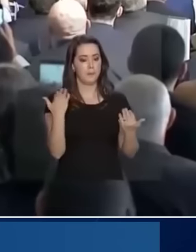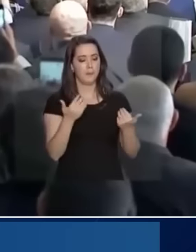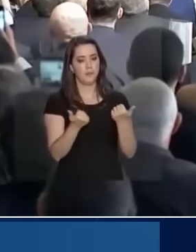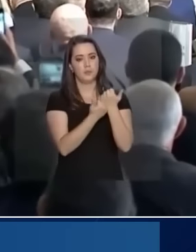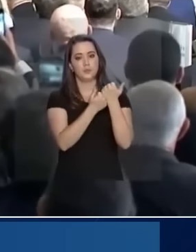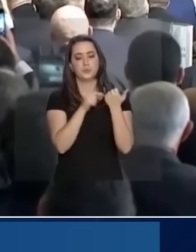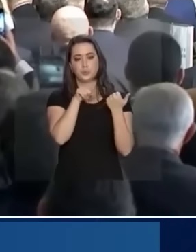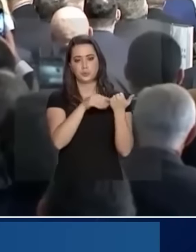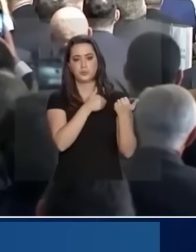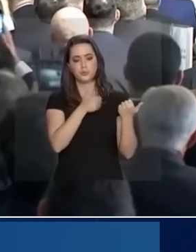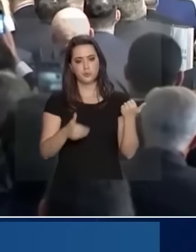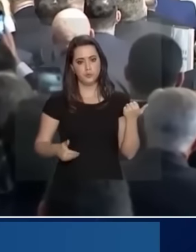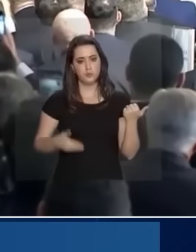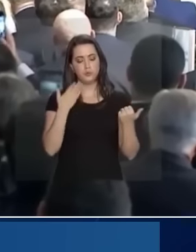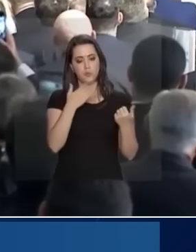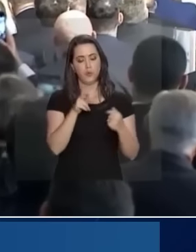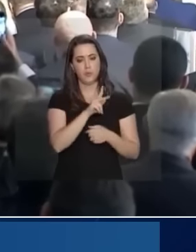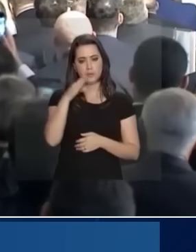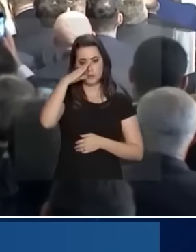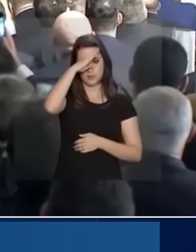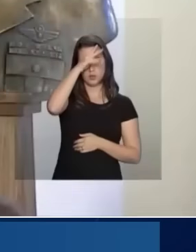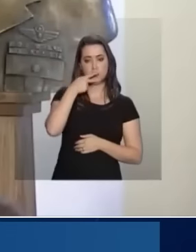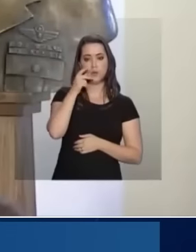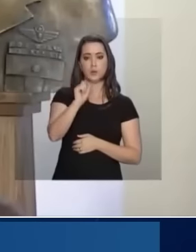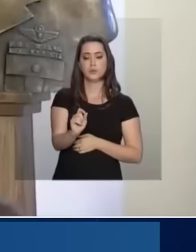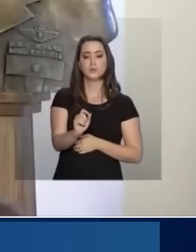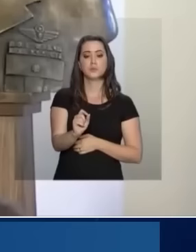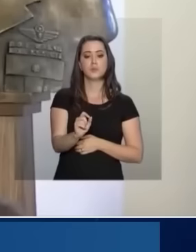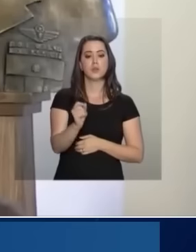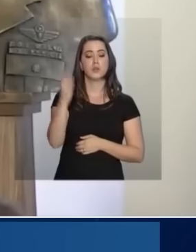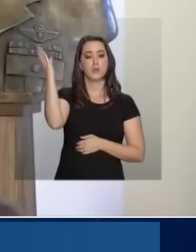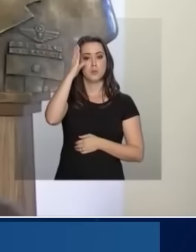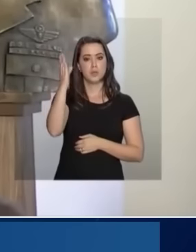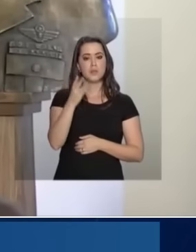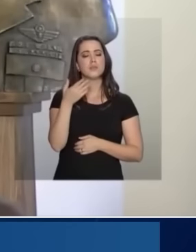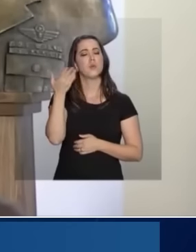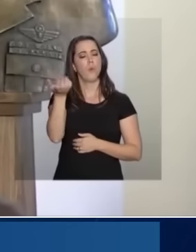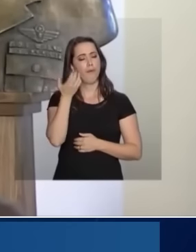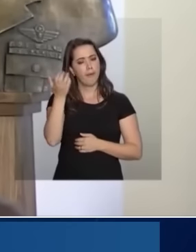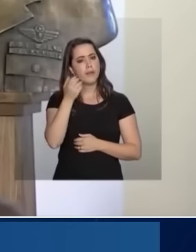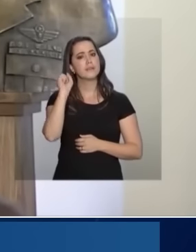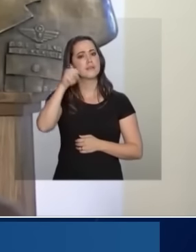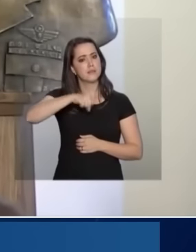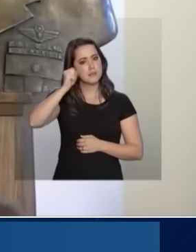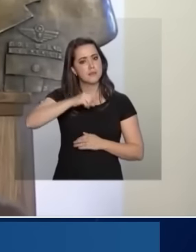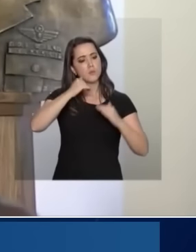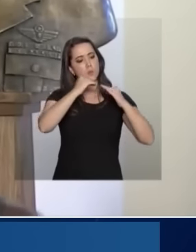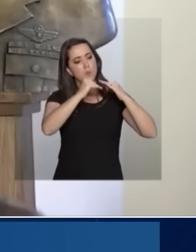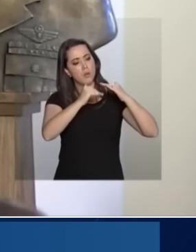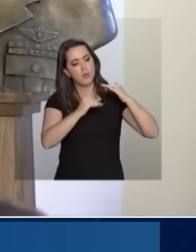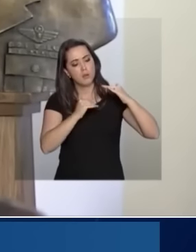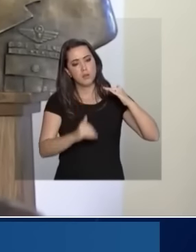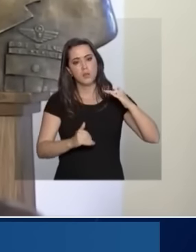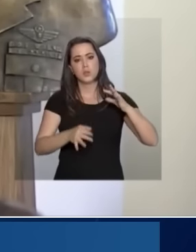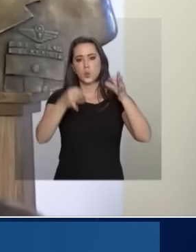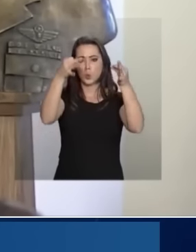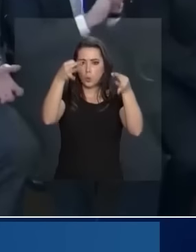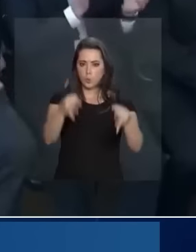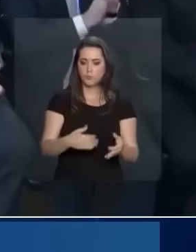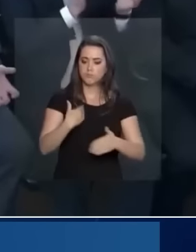jamais Voltaremos a colocar os militares nessa condição política daquilo que é criminal né aonde